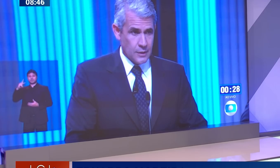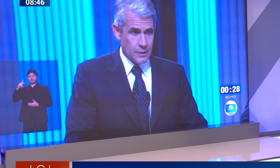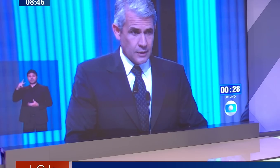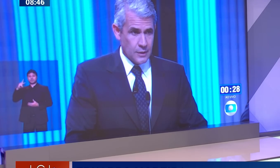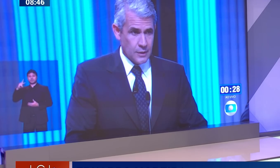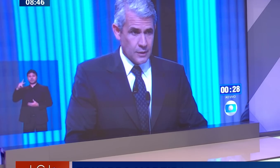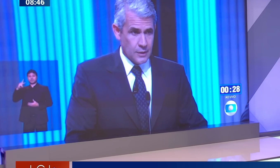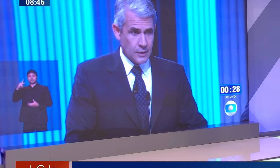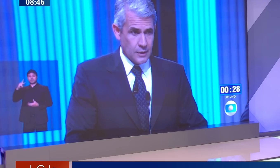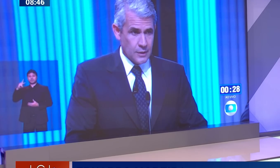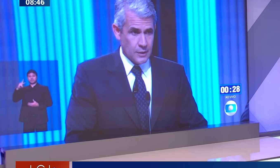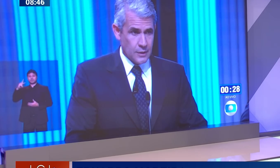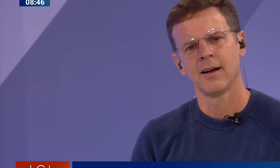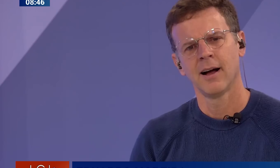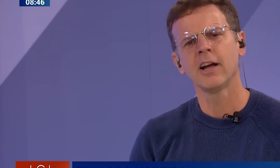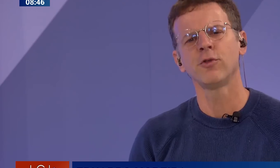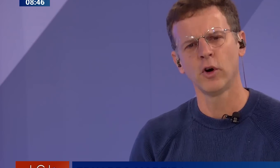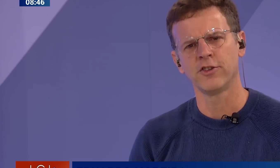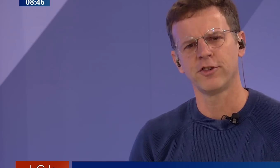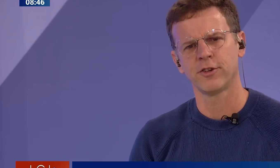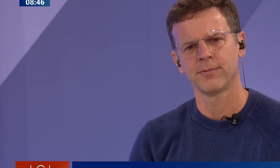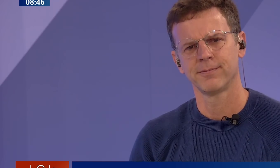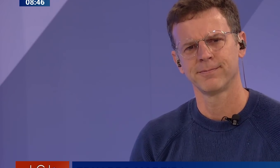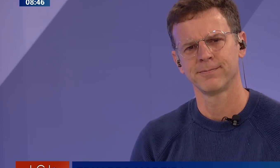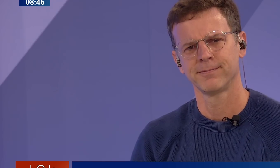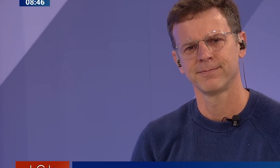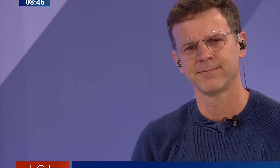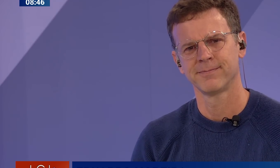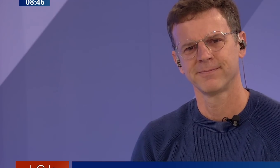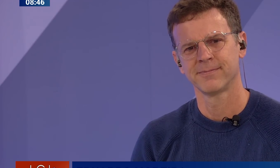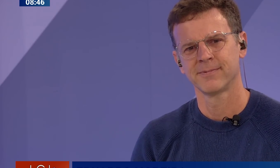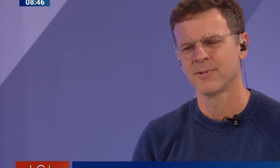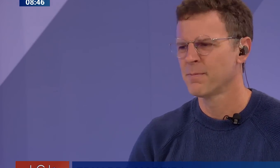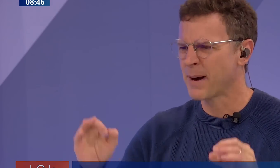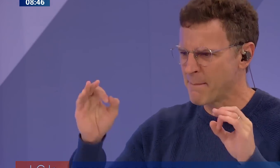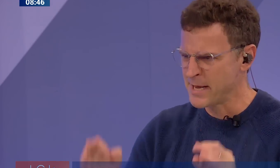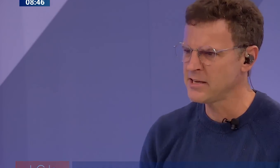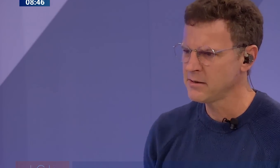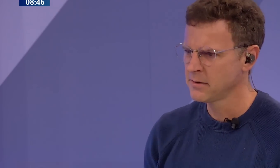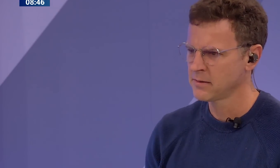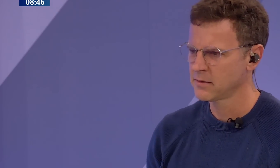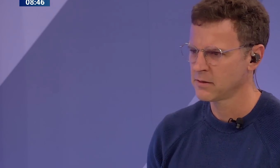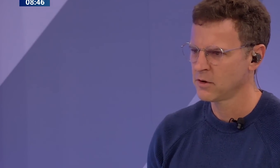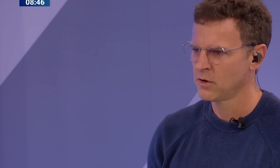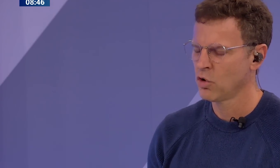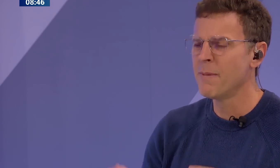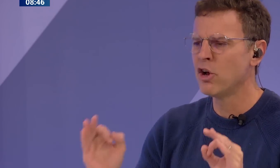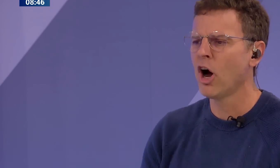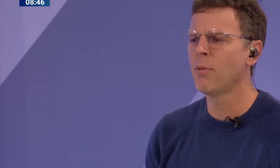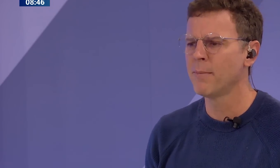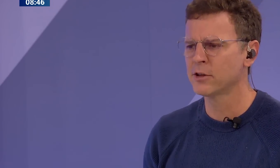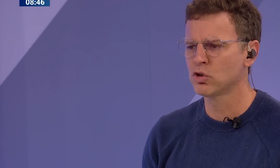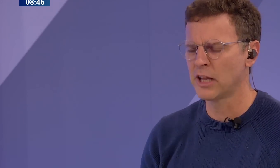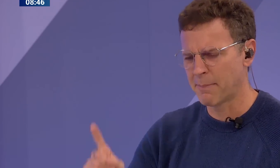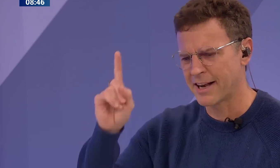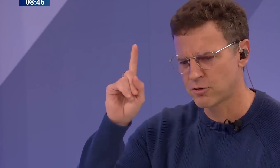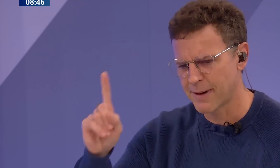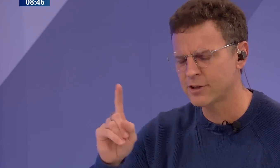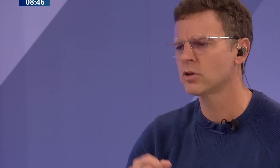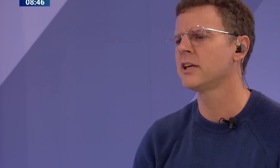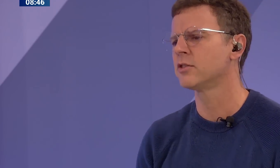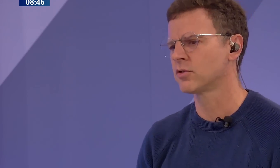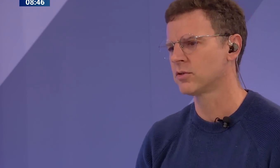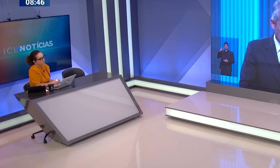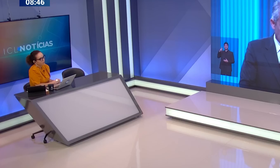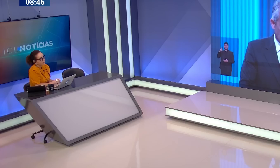palavras as fontes para mim o melhor momento do debate